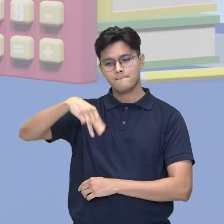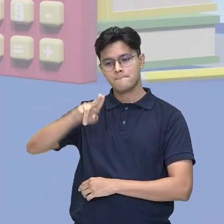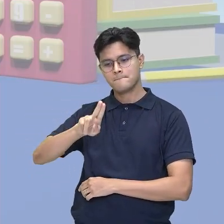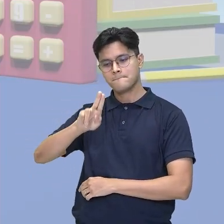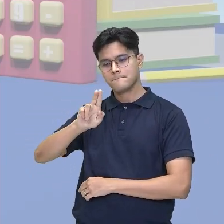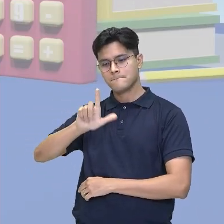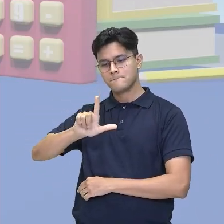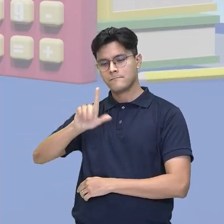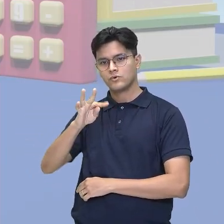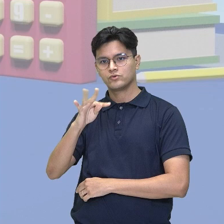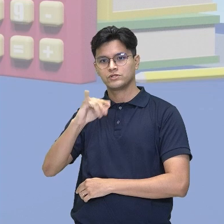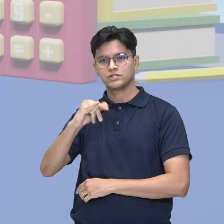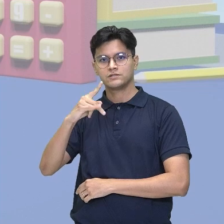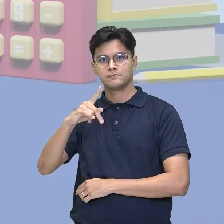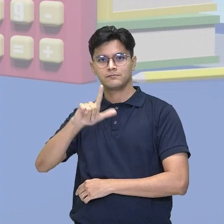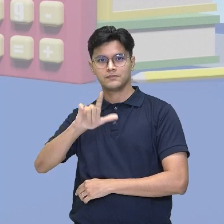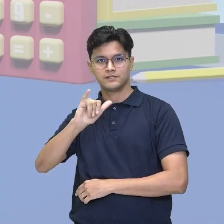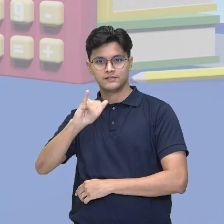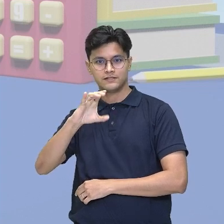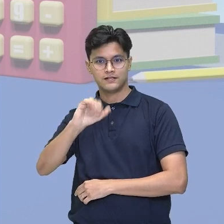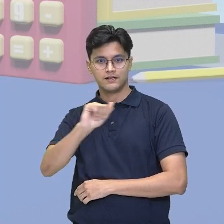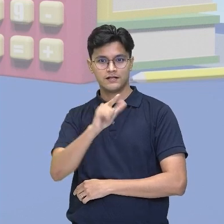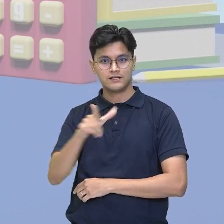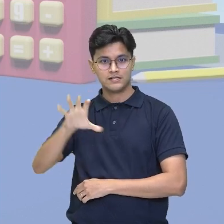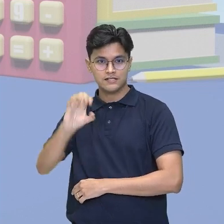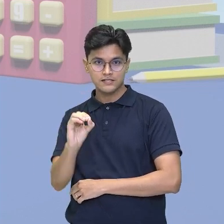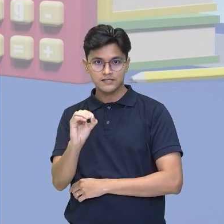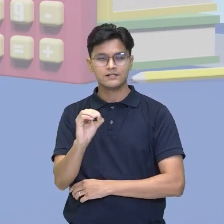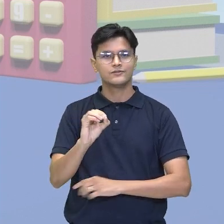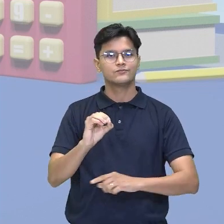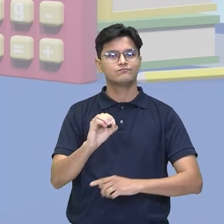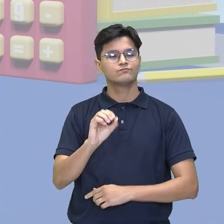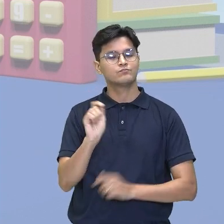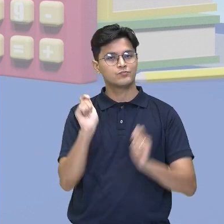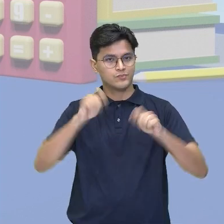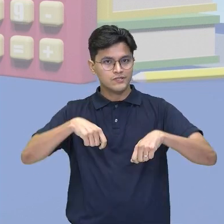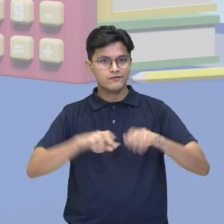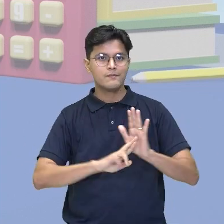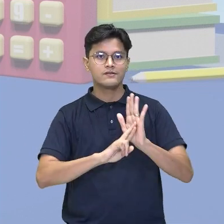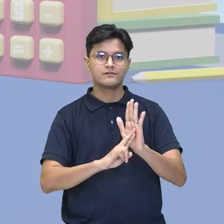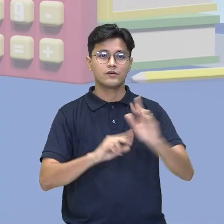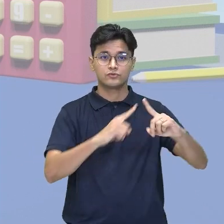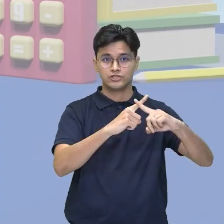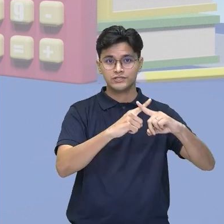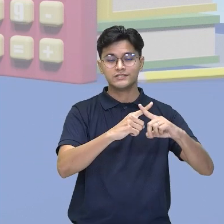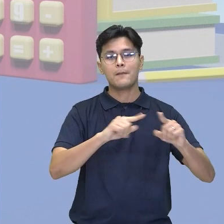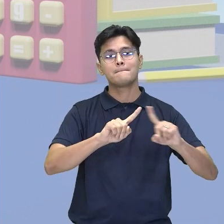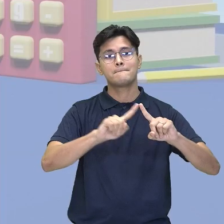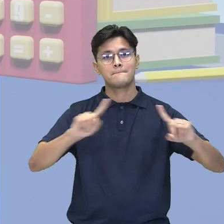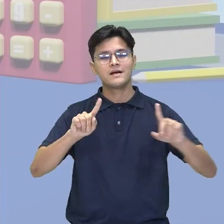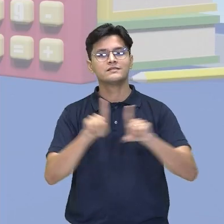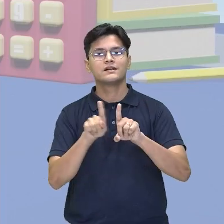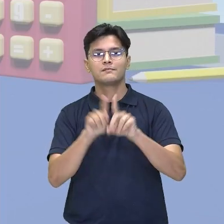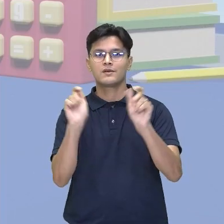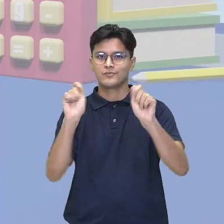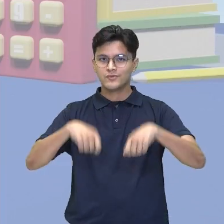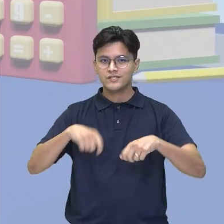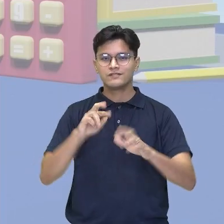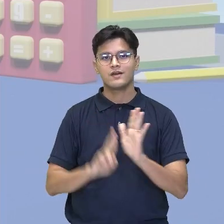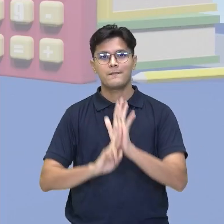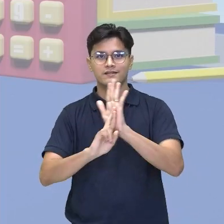multiplicação. A multiplicação pode ser representada por um x, mas a gente também consegue representar ela por um